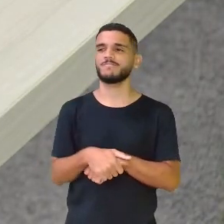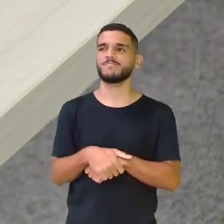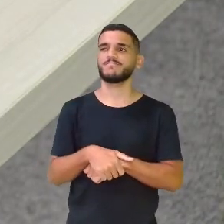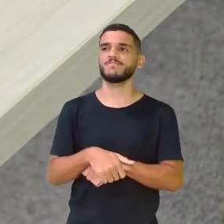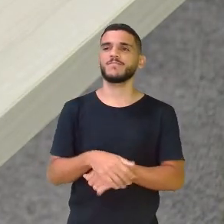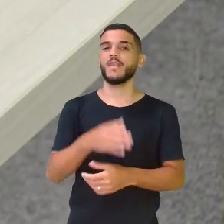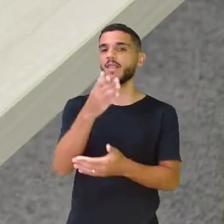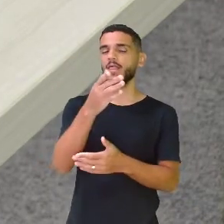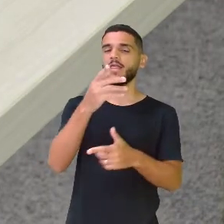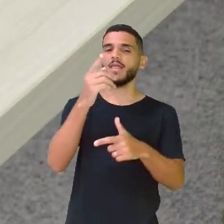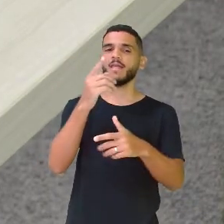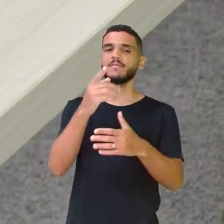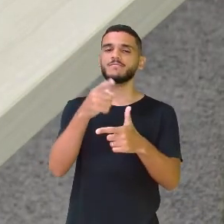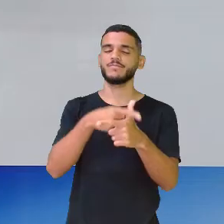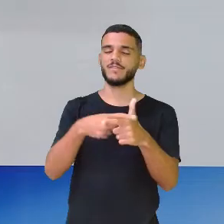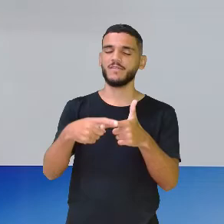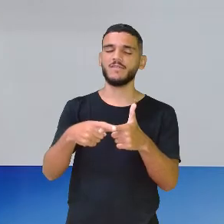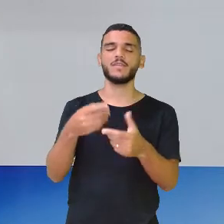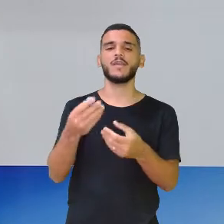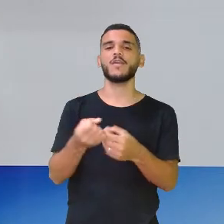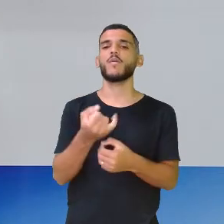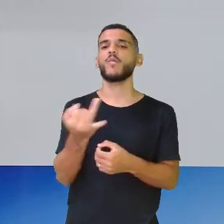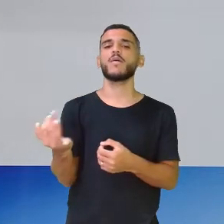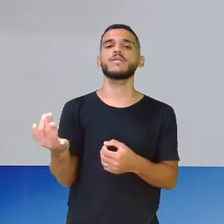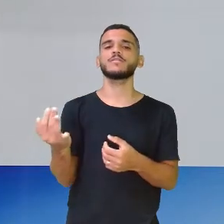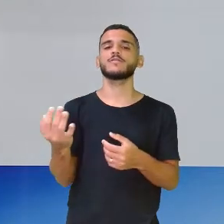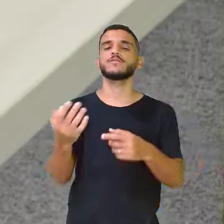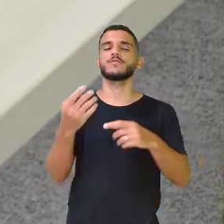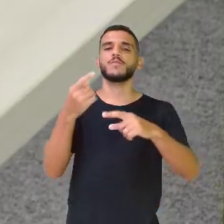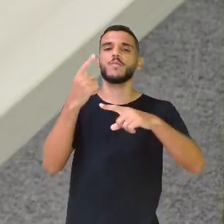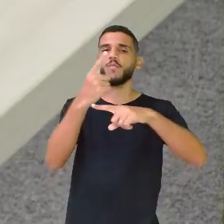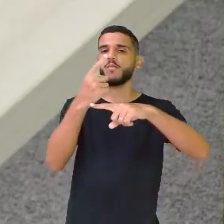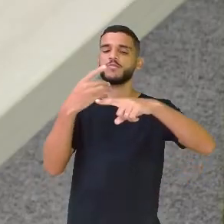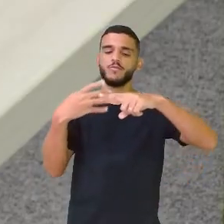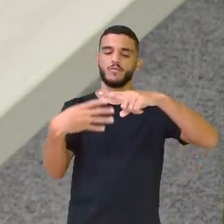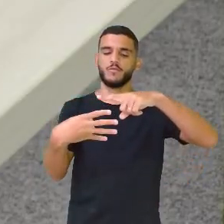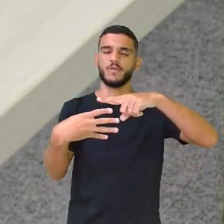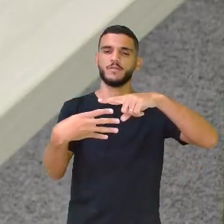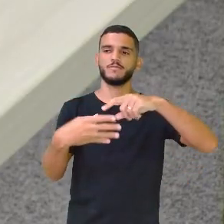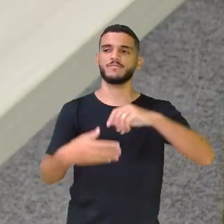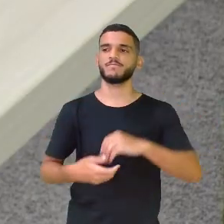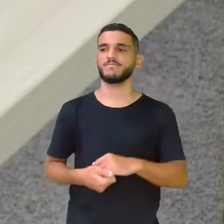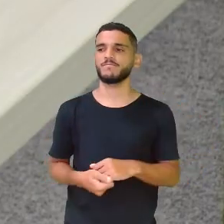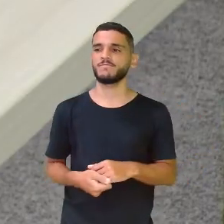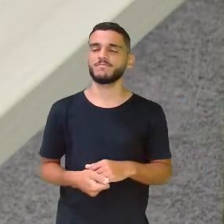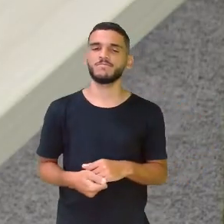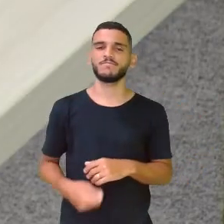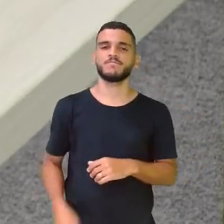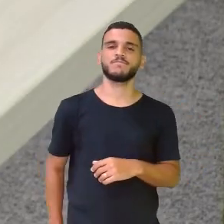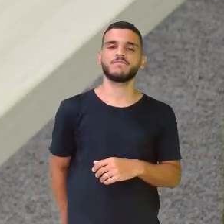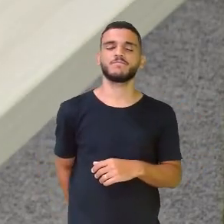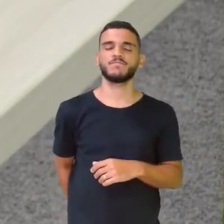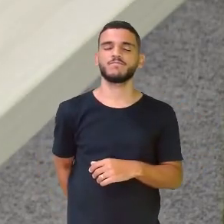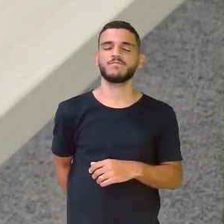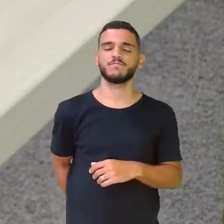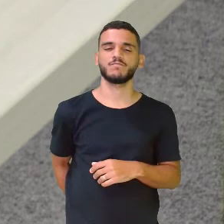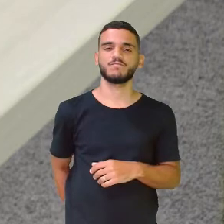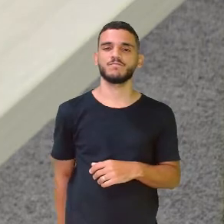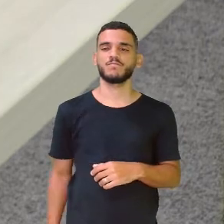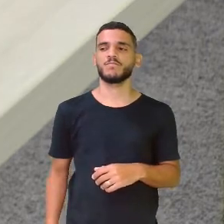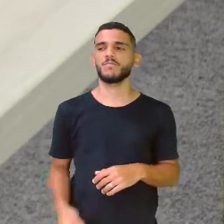para dividir em 4? Qual é a moeda? Já vou dizer, né? Olha, que coisa linda. Por que ali